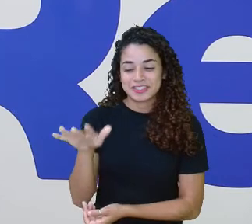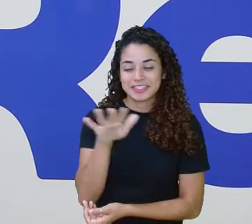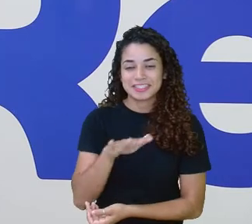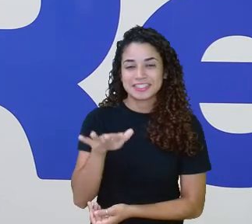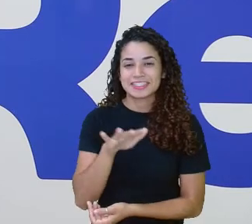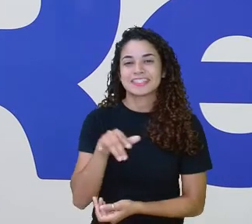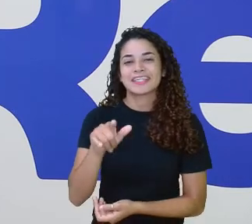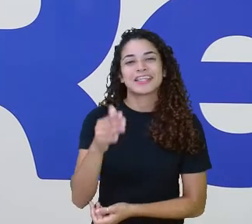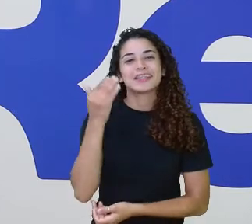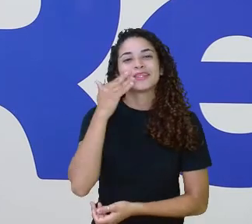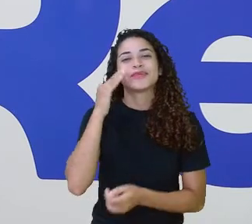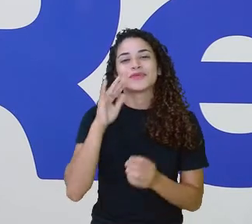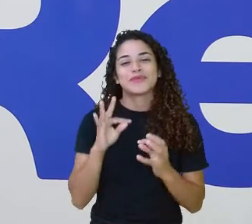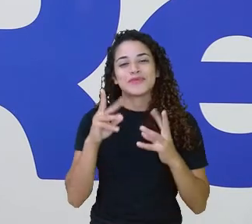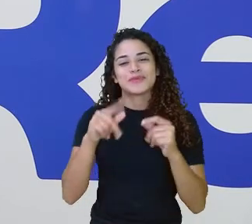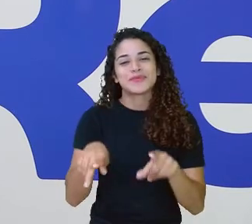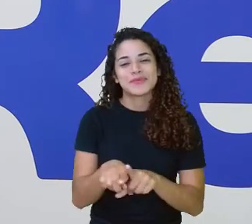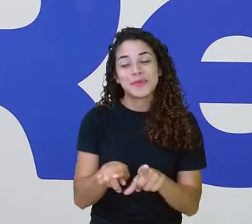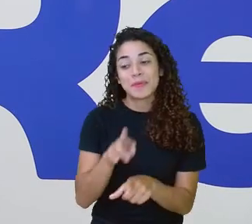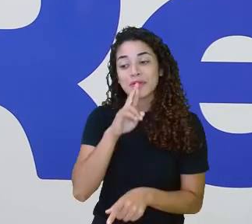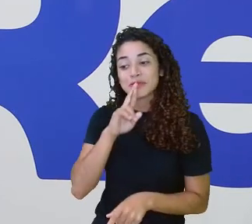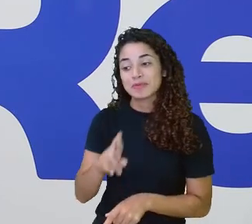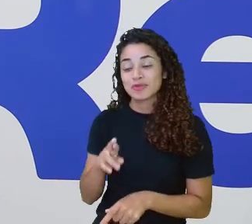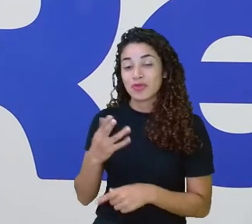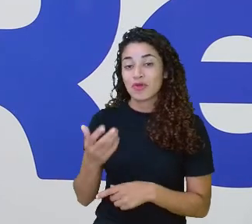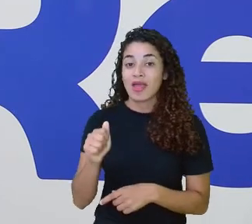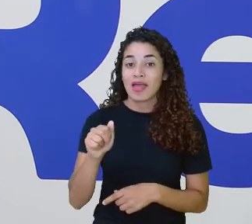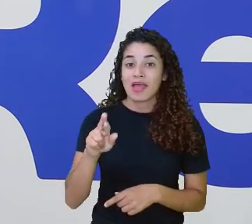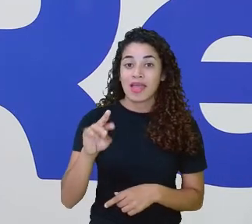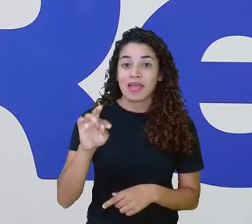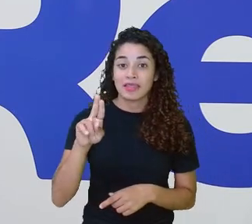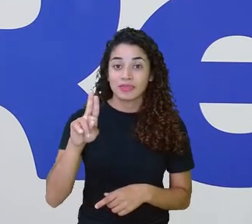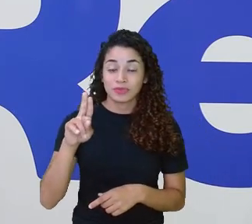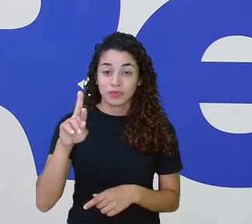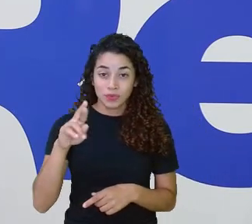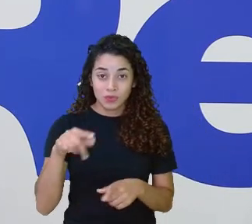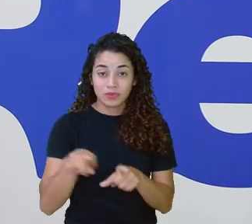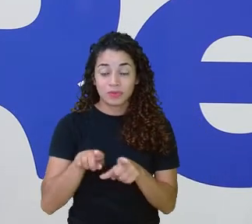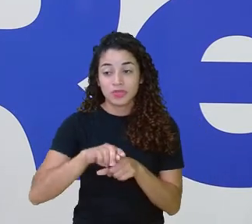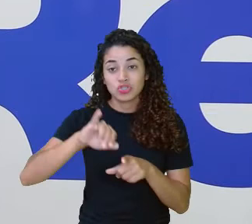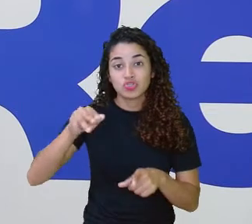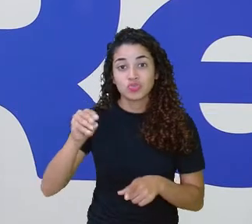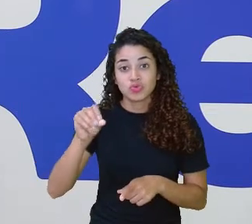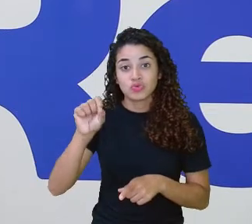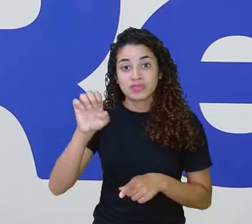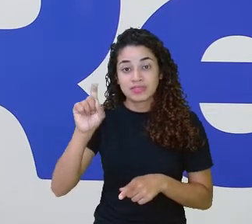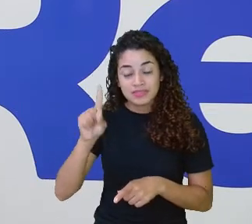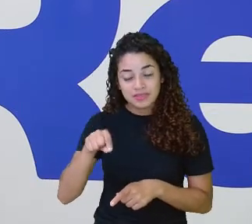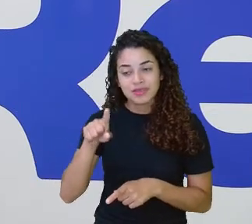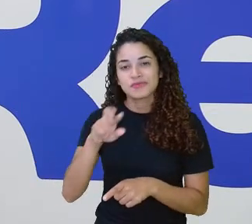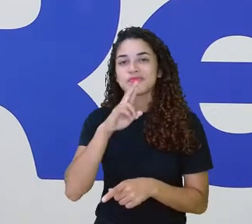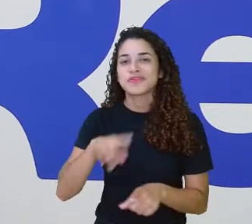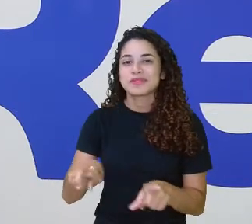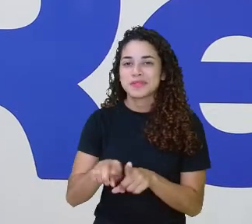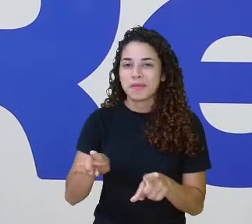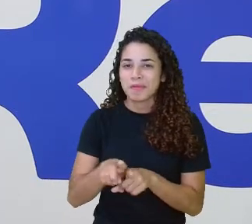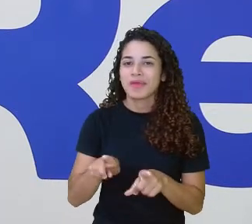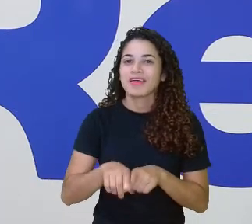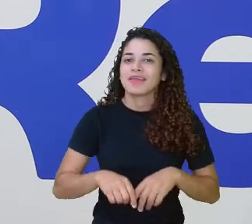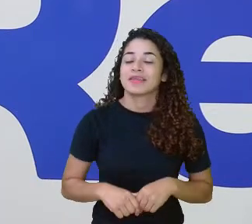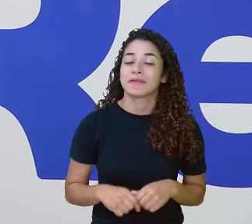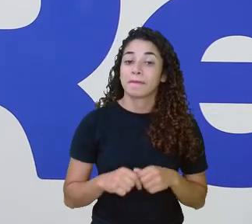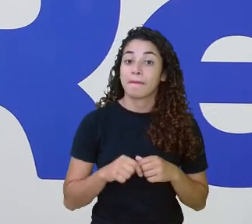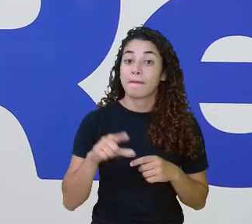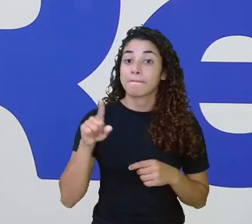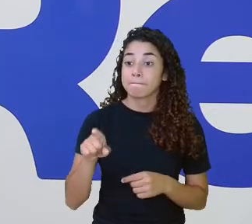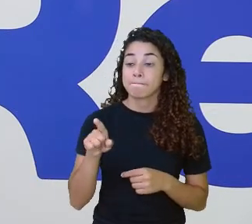viu, entendendo tudo e respondendo, viu? O Arthur respondeu, o José respondeu na hora das 12 combinações. E o José